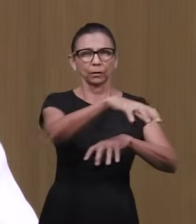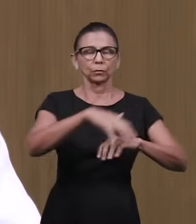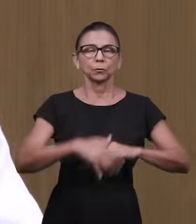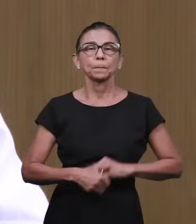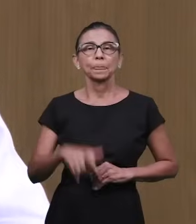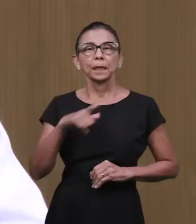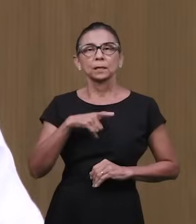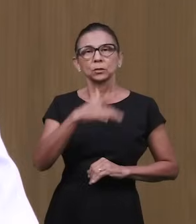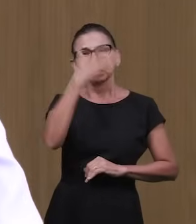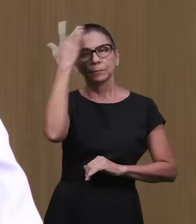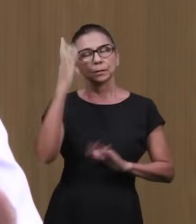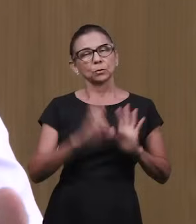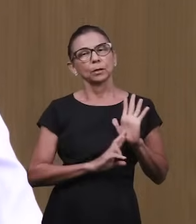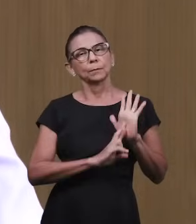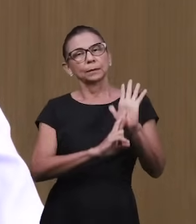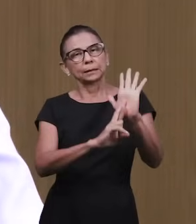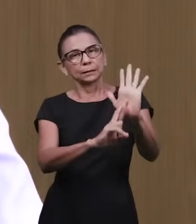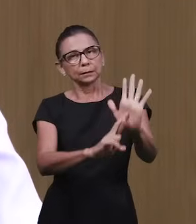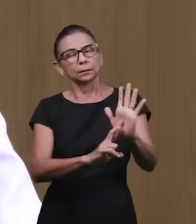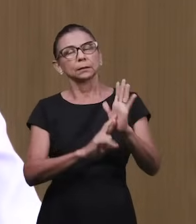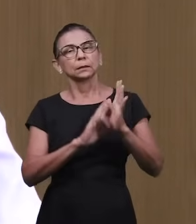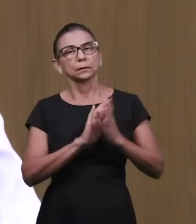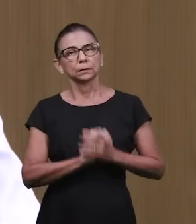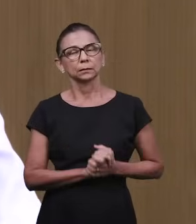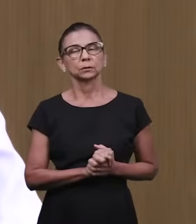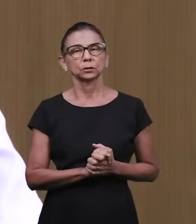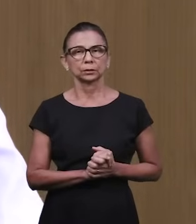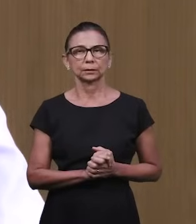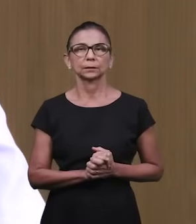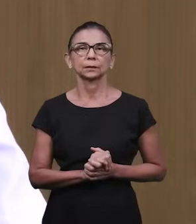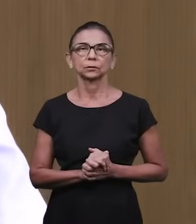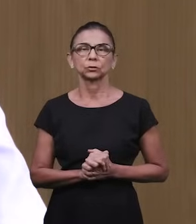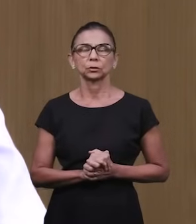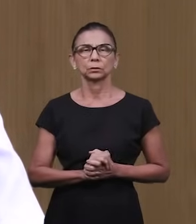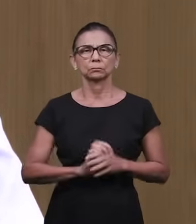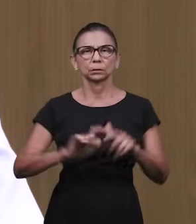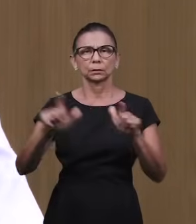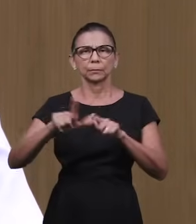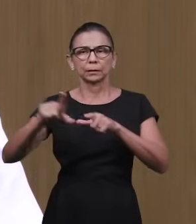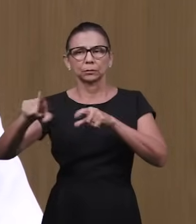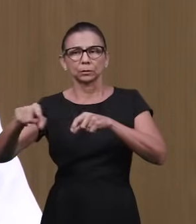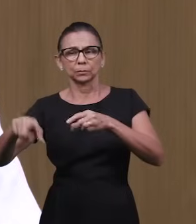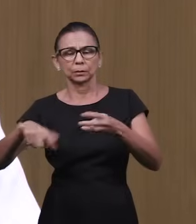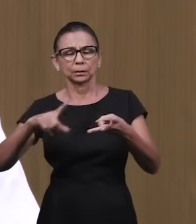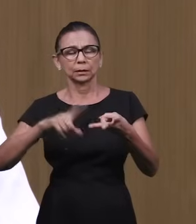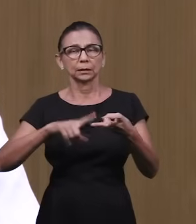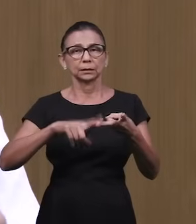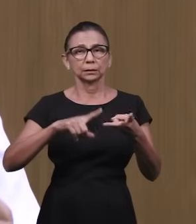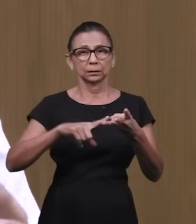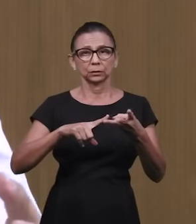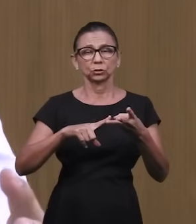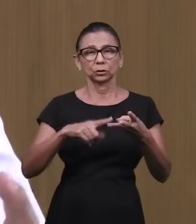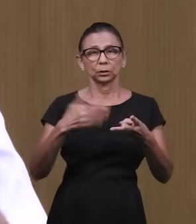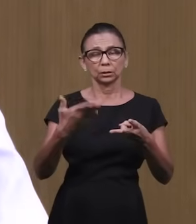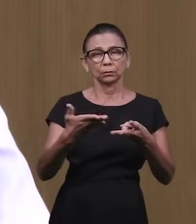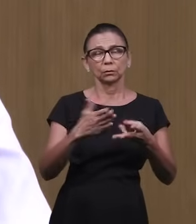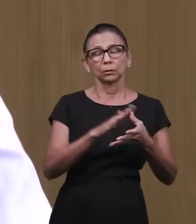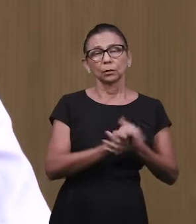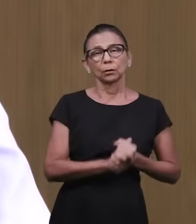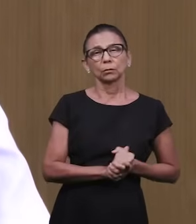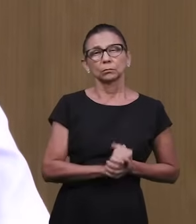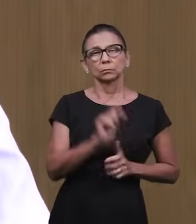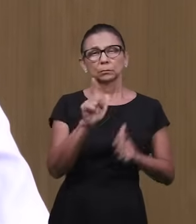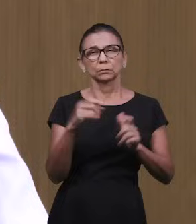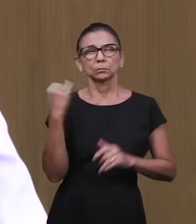igreja, além dos camponeses e da nobreza. E acontecia que o